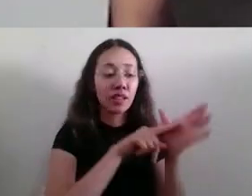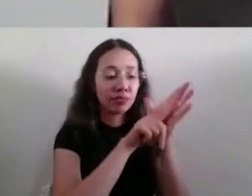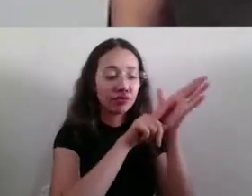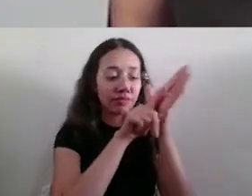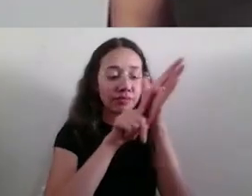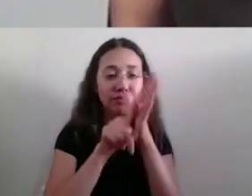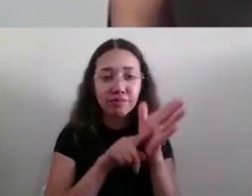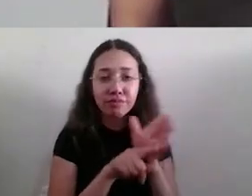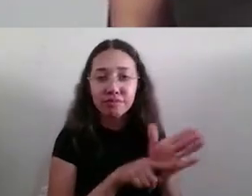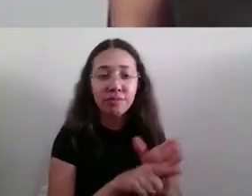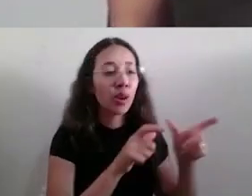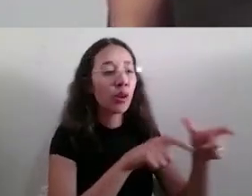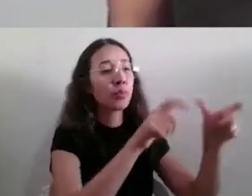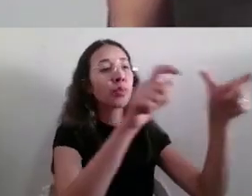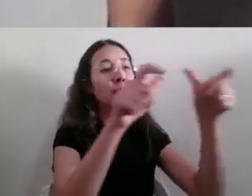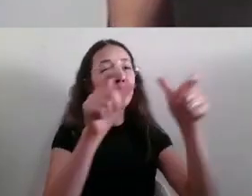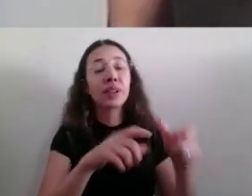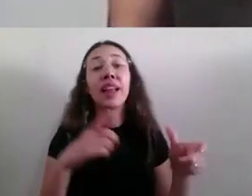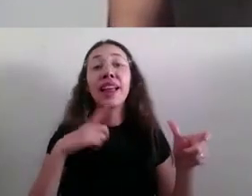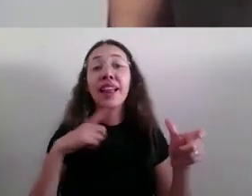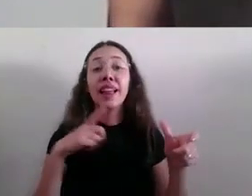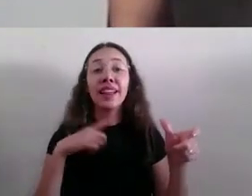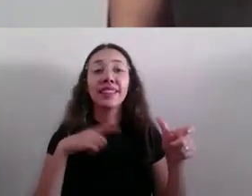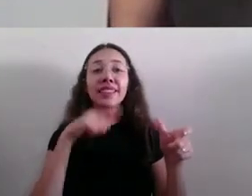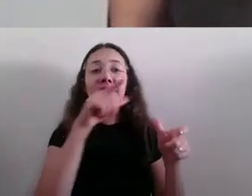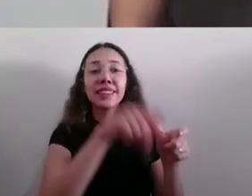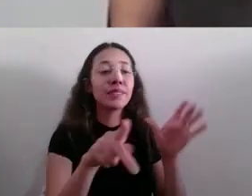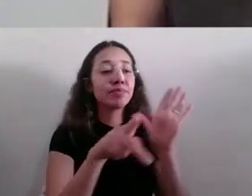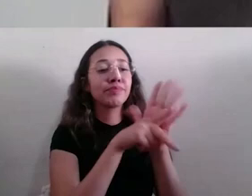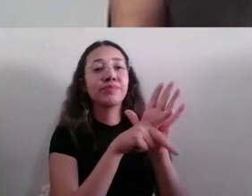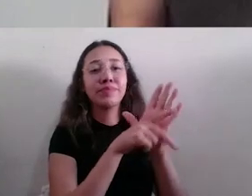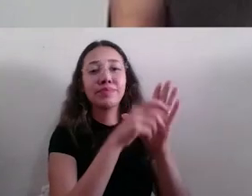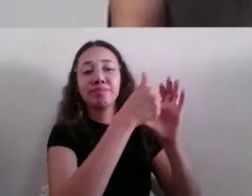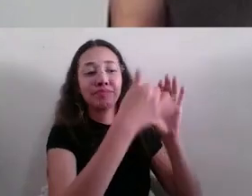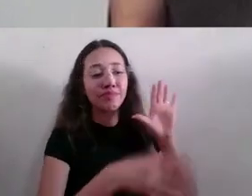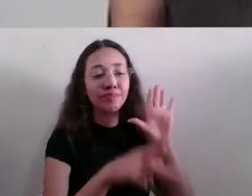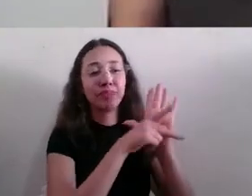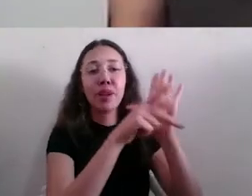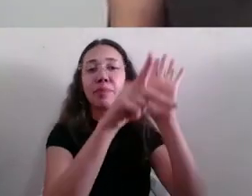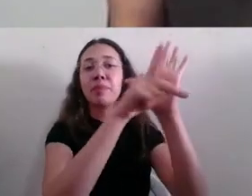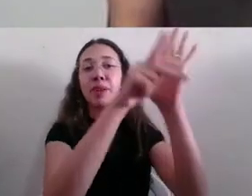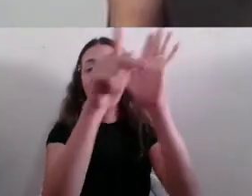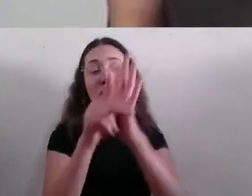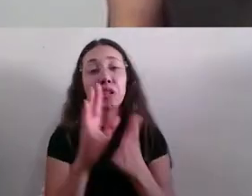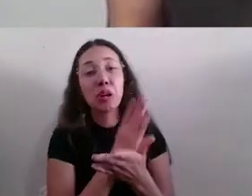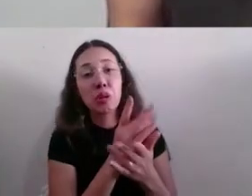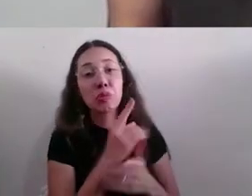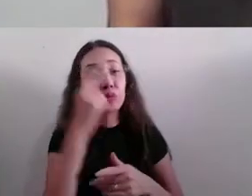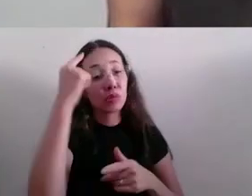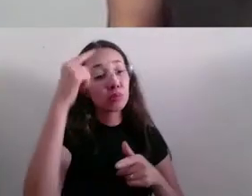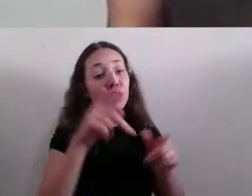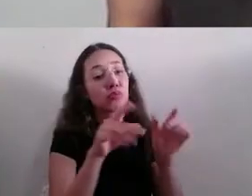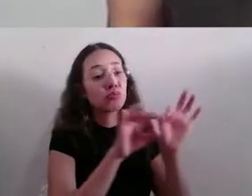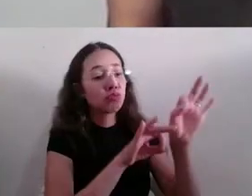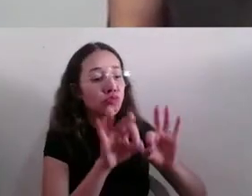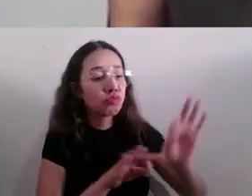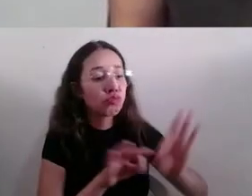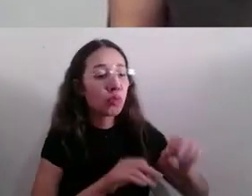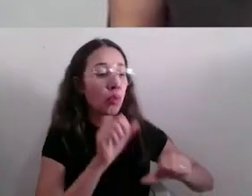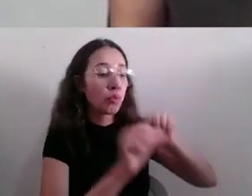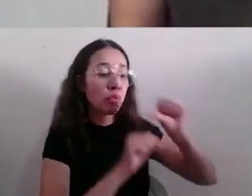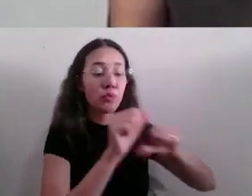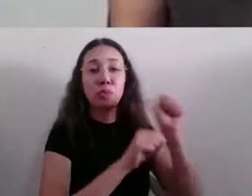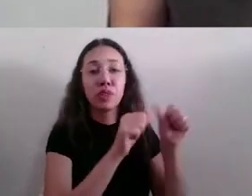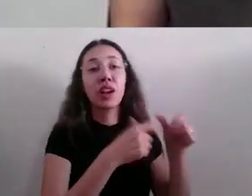região trouxe uma característica muito peculiar para os núcleos, algumas pensando numa especialização, outras pensando efetivamente